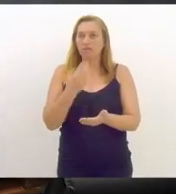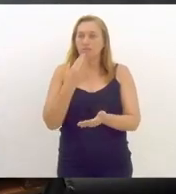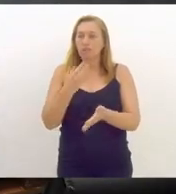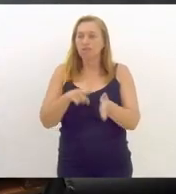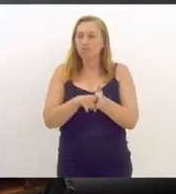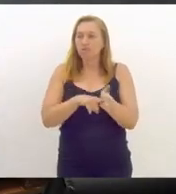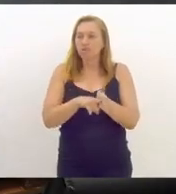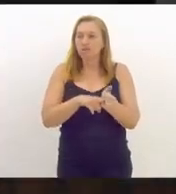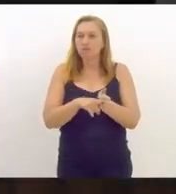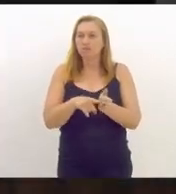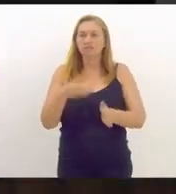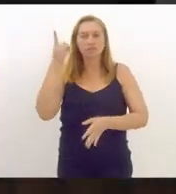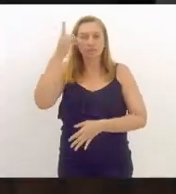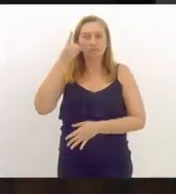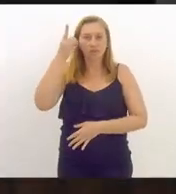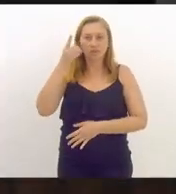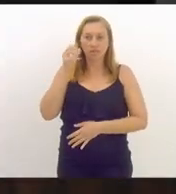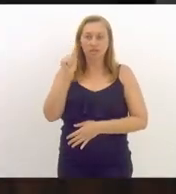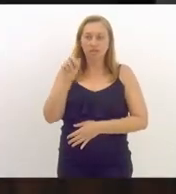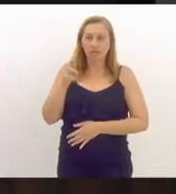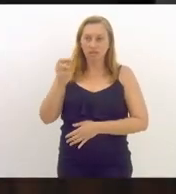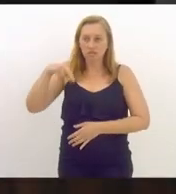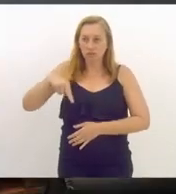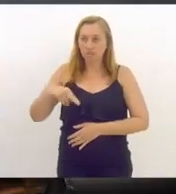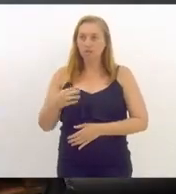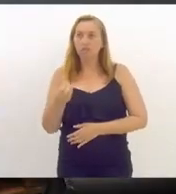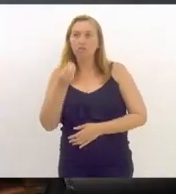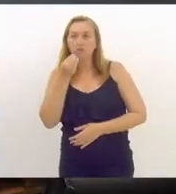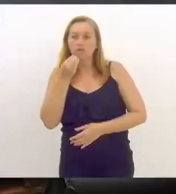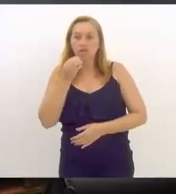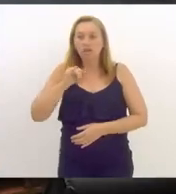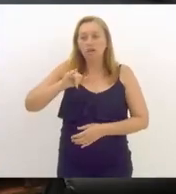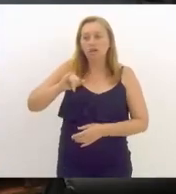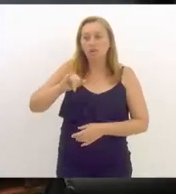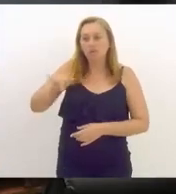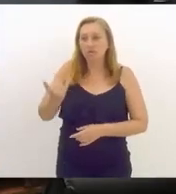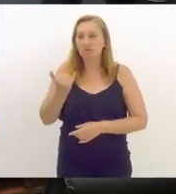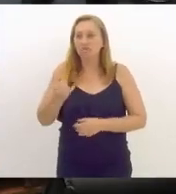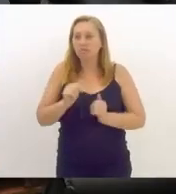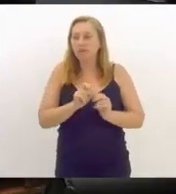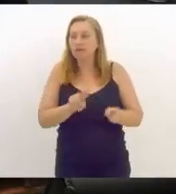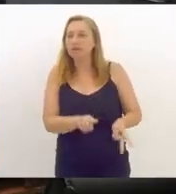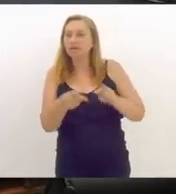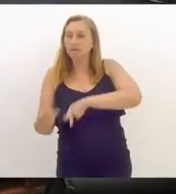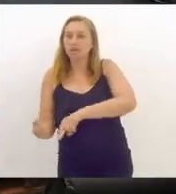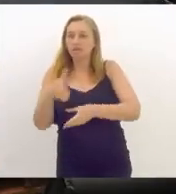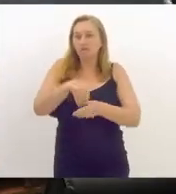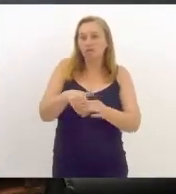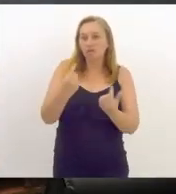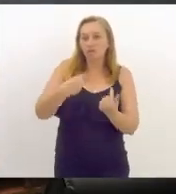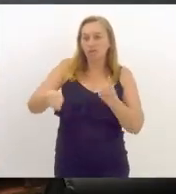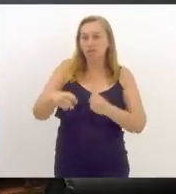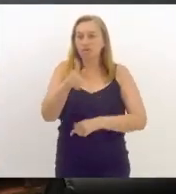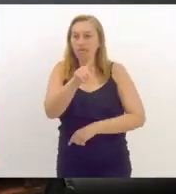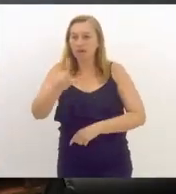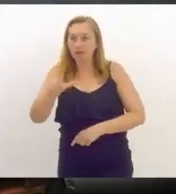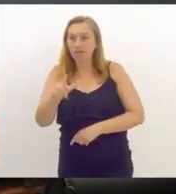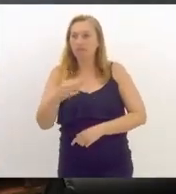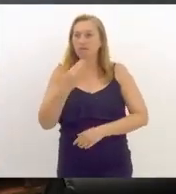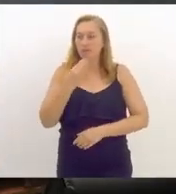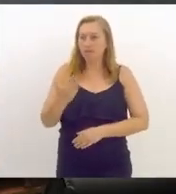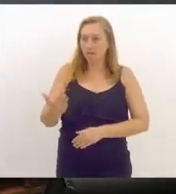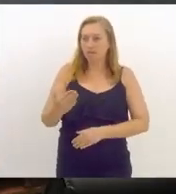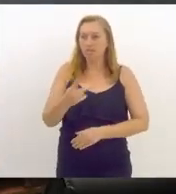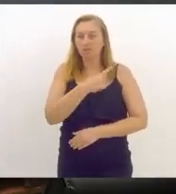pedido pelo Deputado Anderson de Moraes aproveitar oportunidade também para encaminhar o voto contrário pelo PL por gentileza